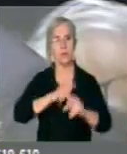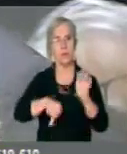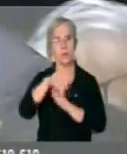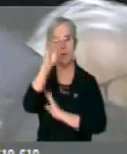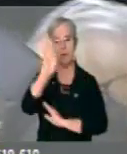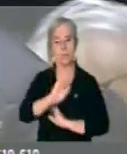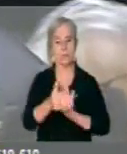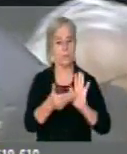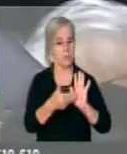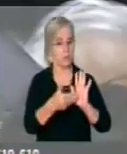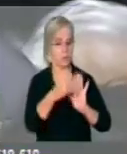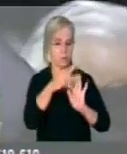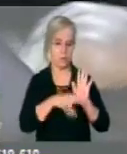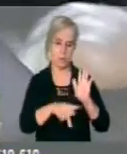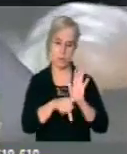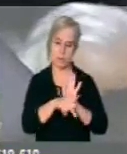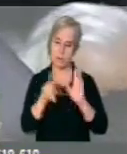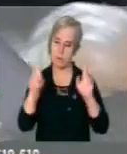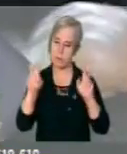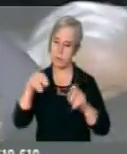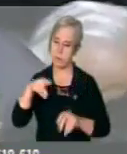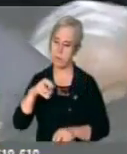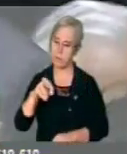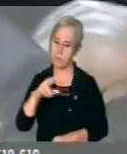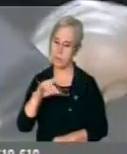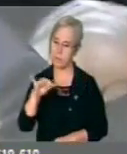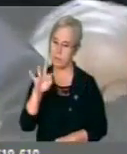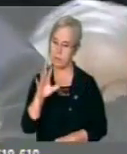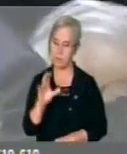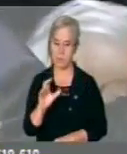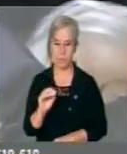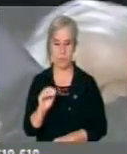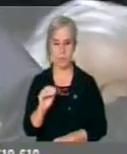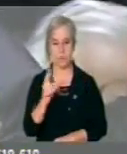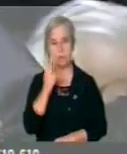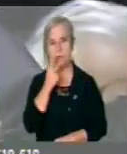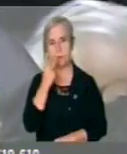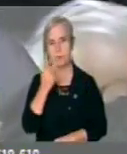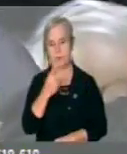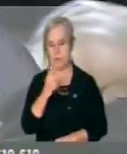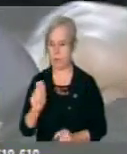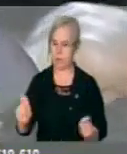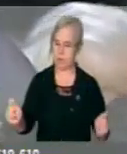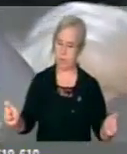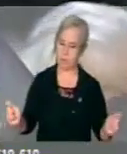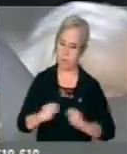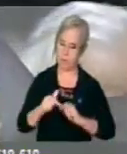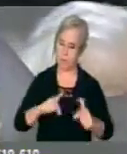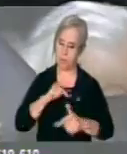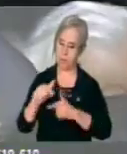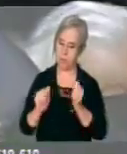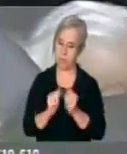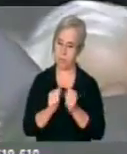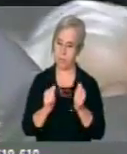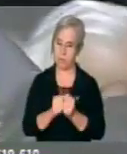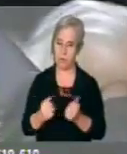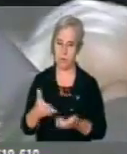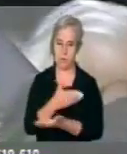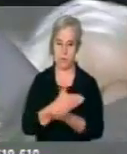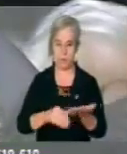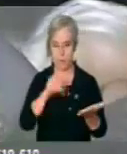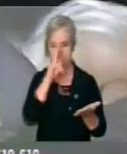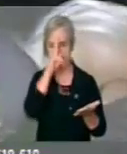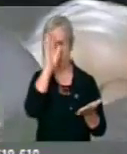Essa medida provisória, no seu mérito, ao reforçar a capacidade de ação e reação da